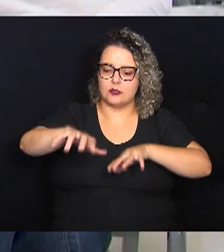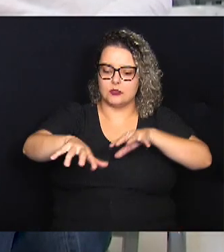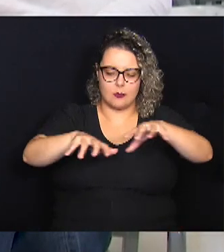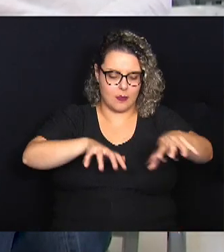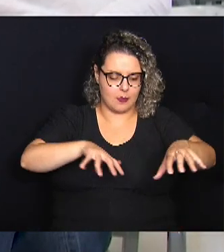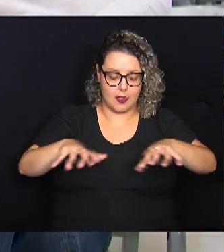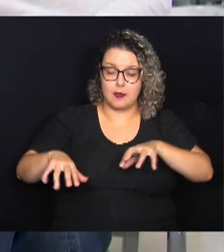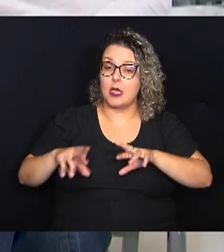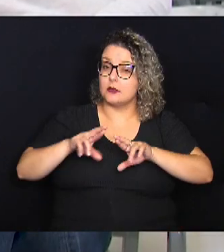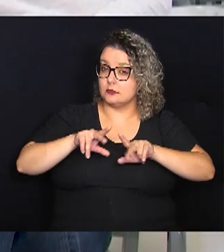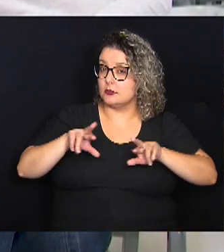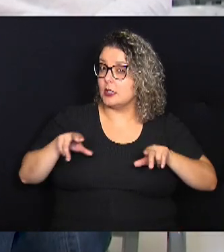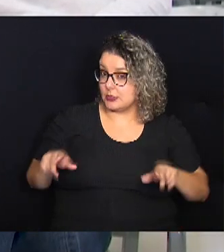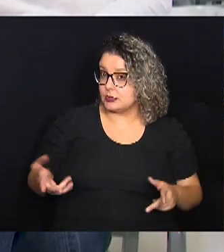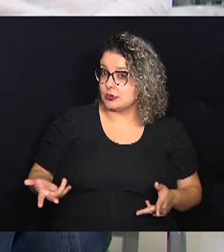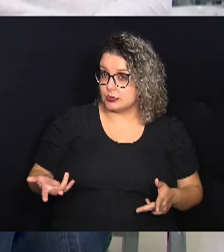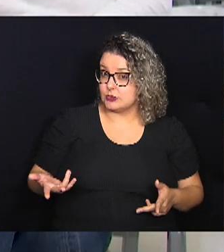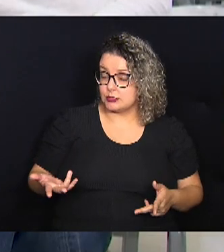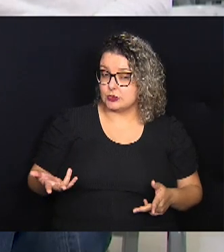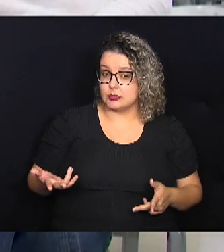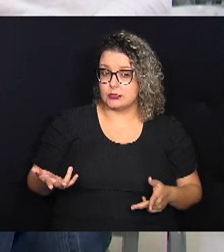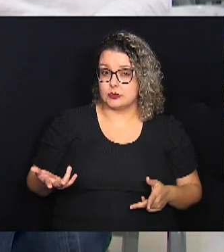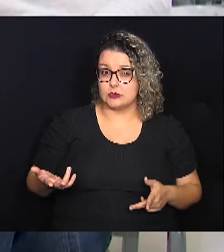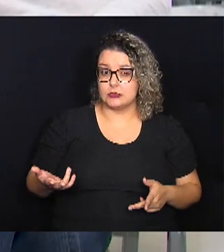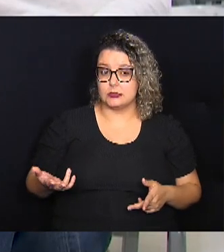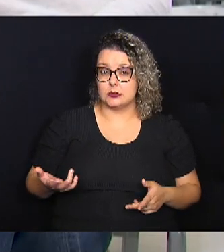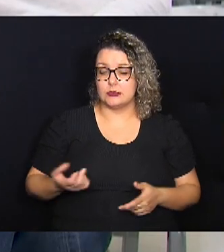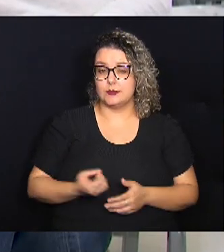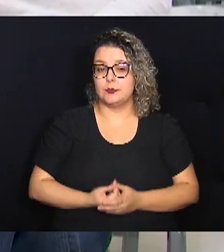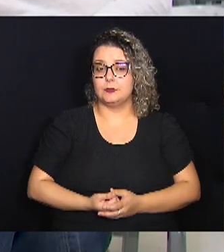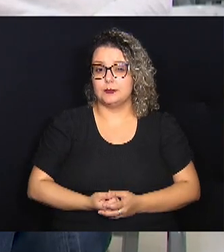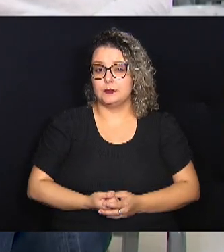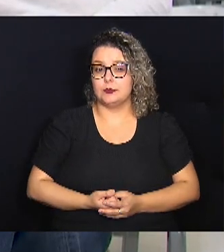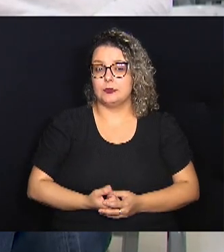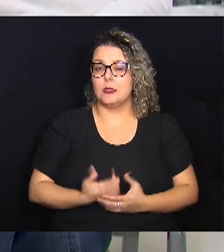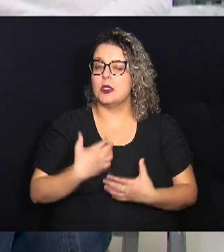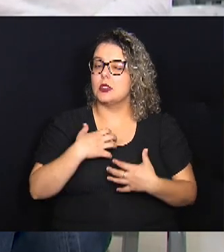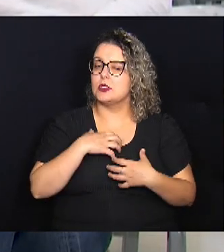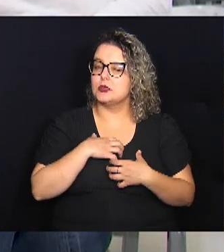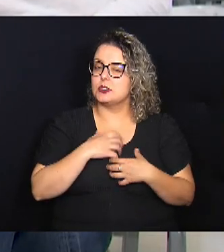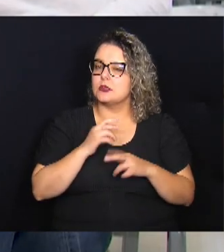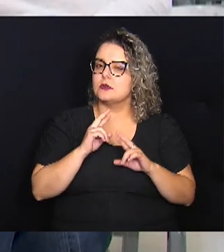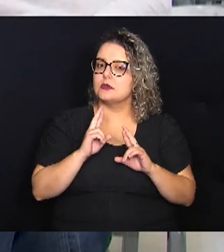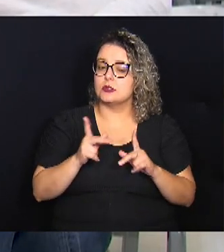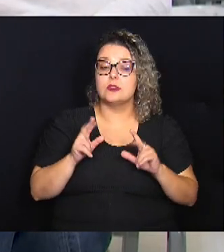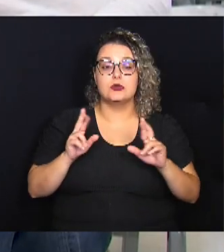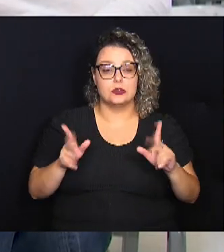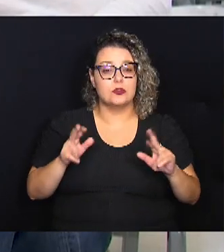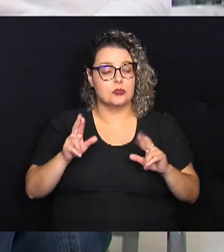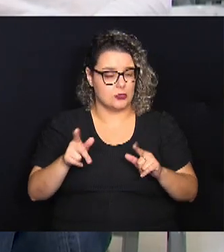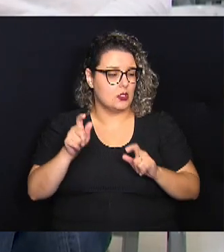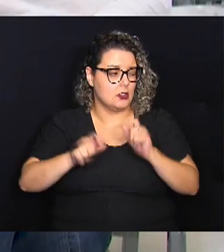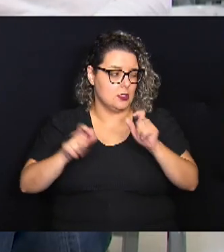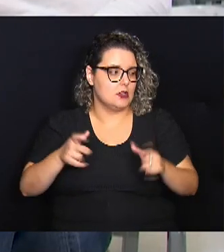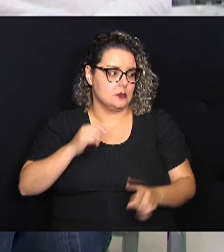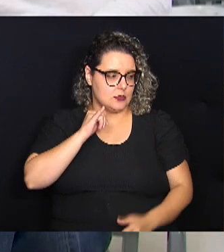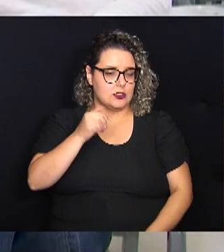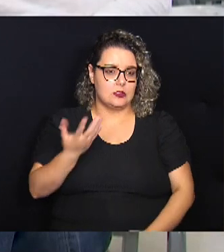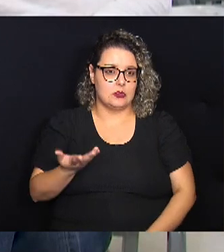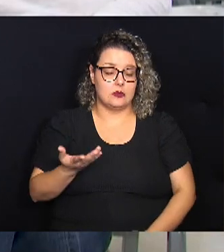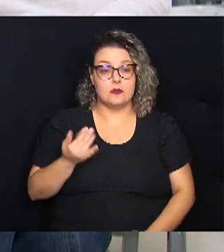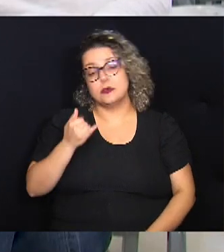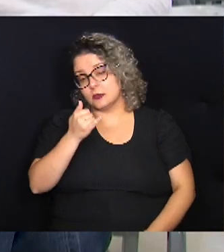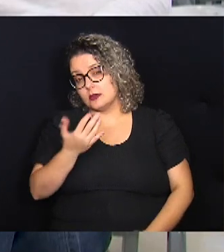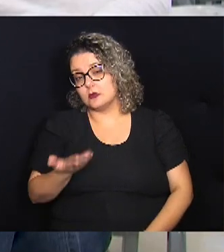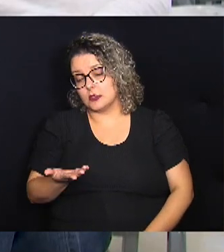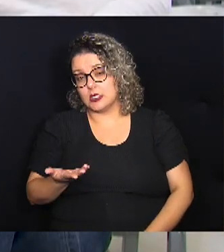né? E com muitos jeitos diferentes que as pessoas falam. Você citou